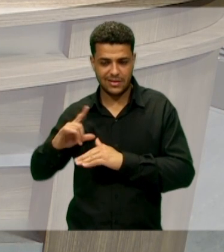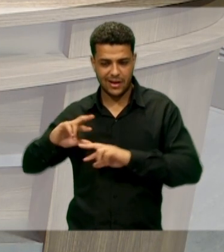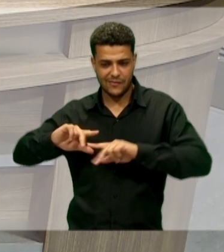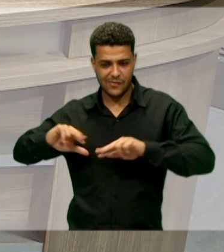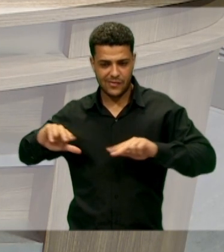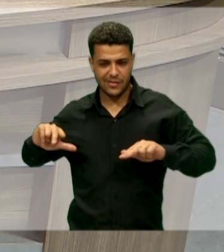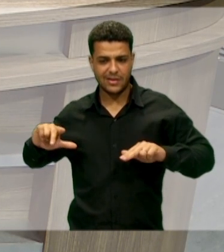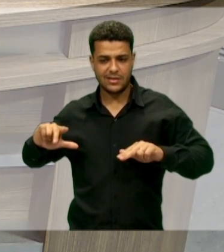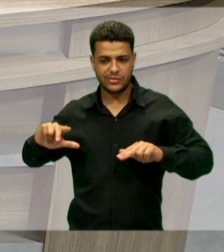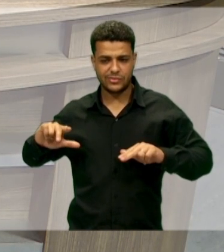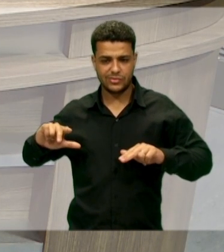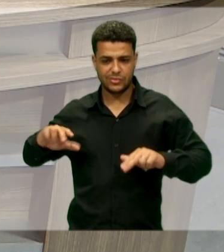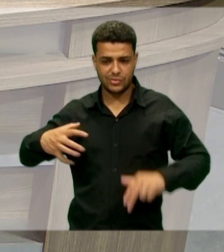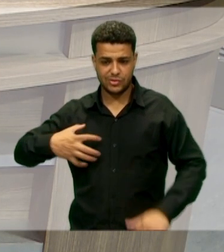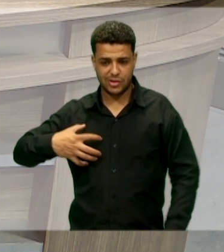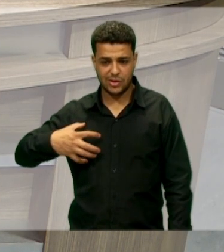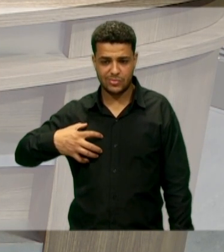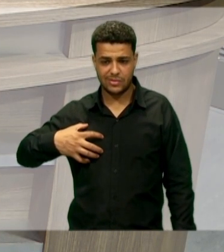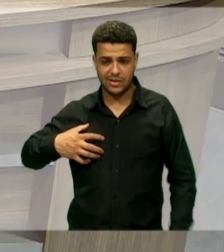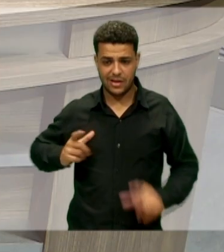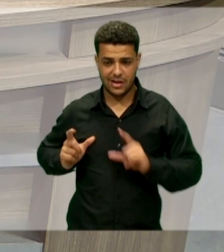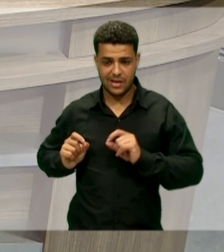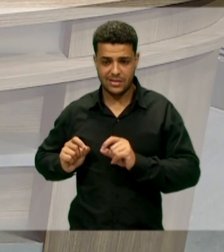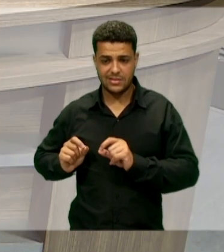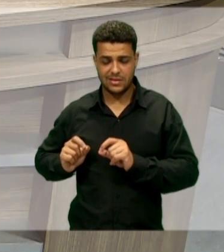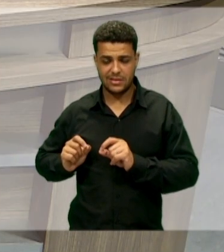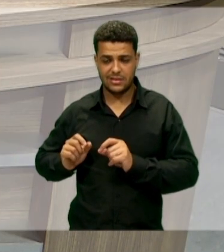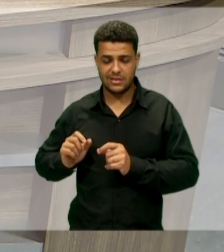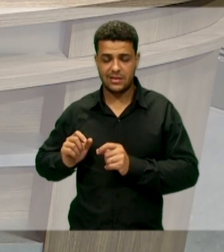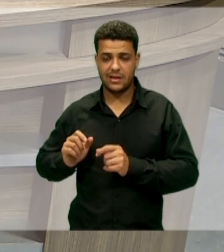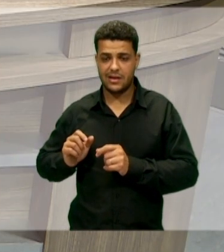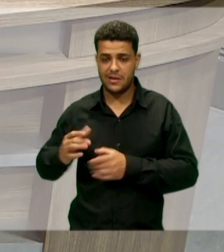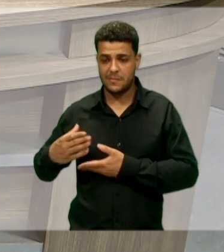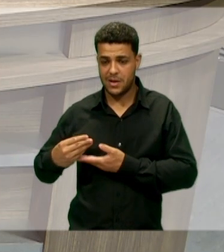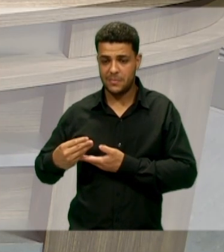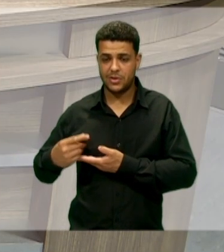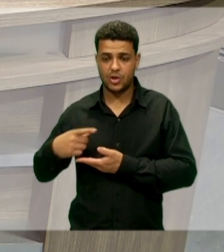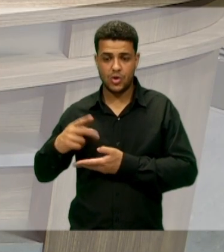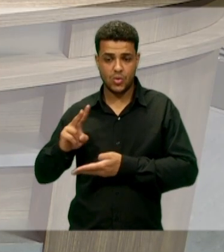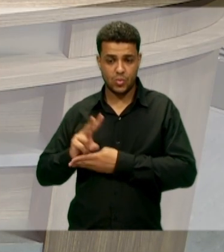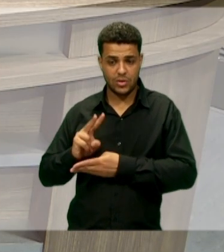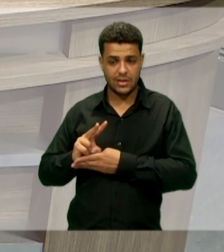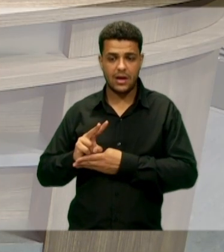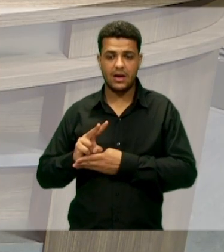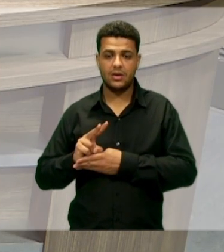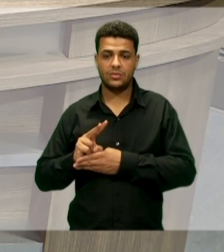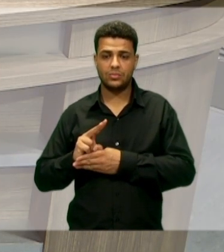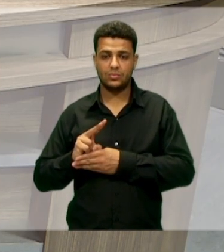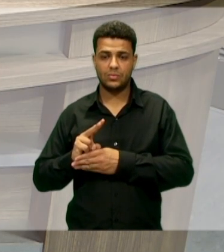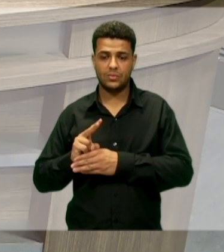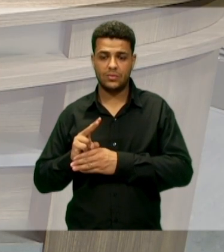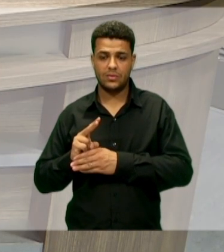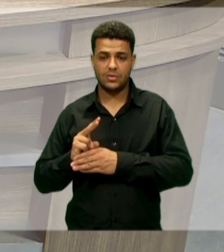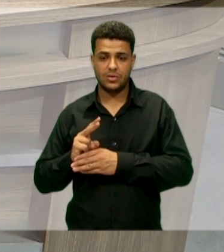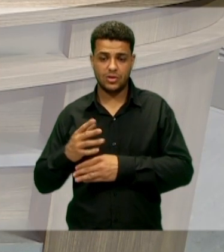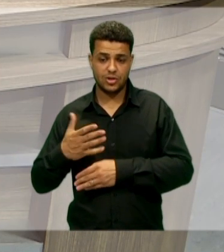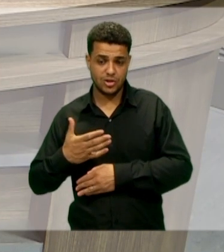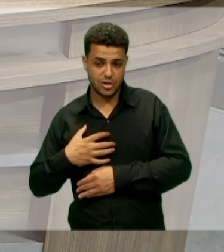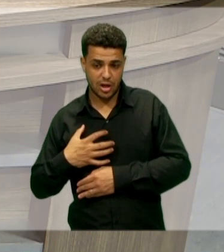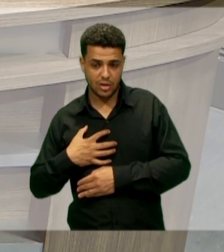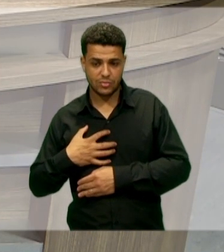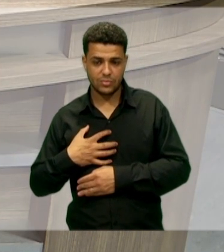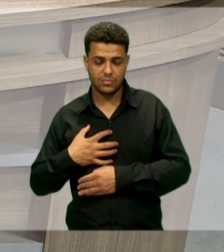diversos tipos diferentes de câncer de mama, com comportamentos diferentes, tratamentos diferentes. Por exemplo, pacientes